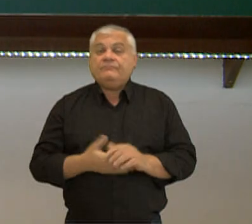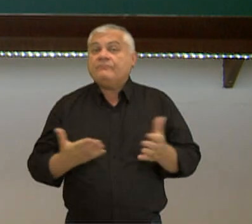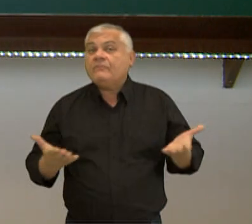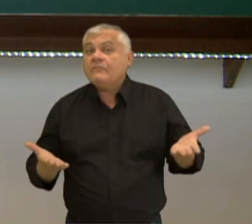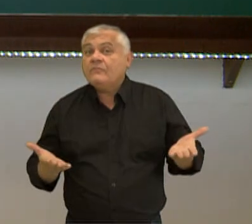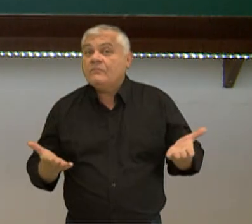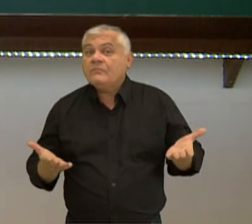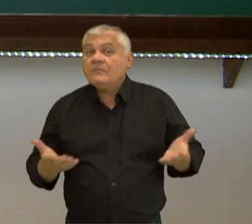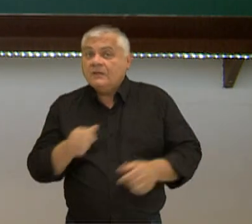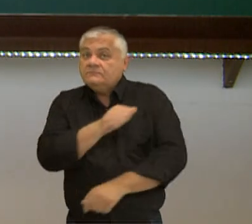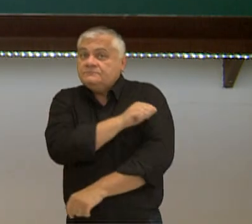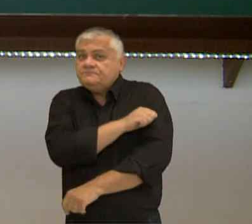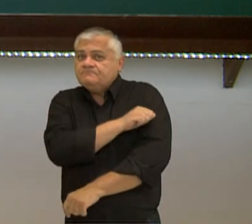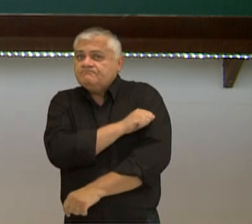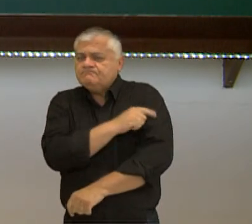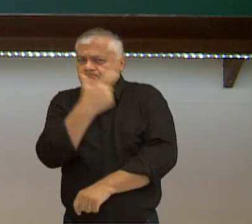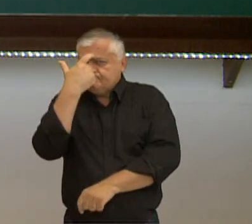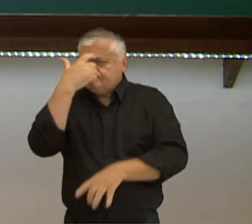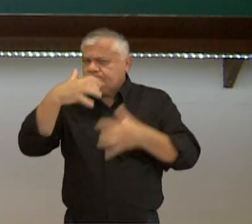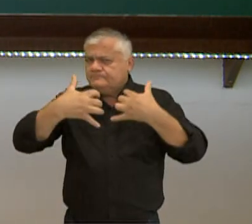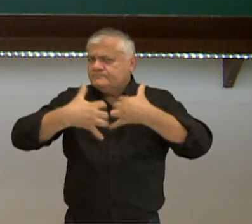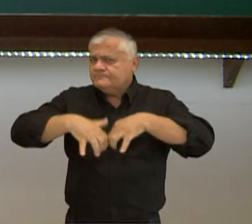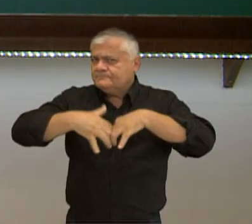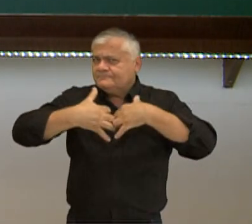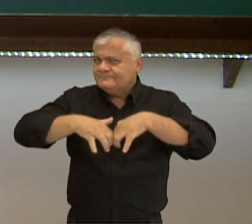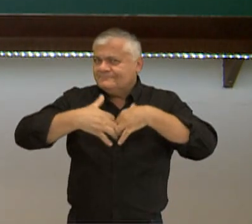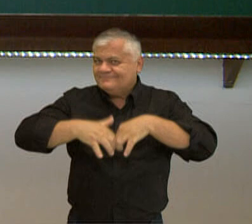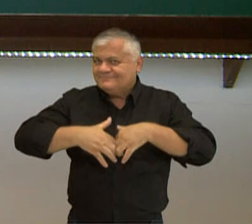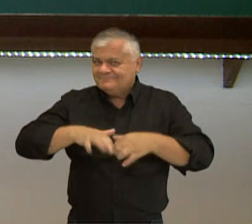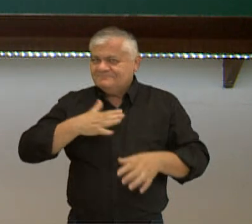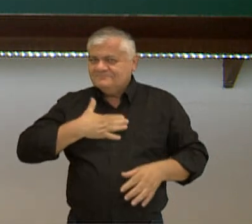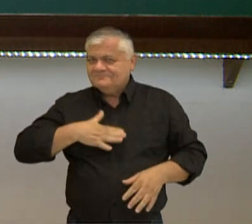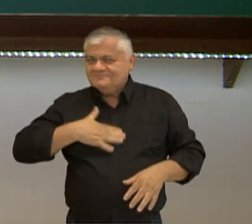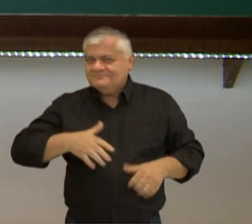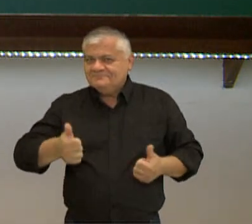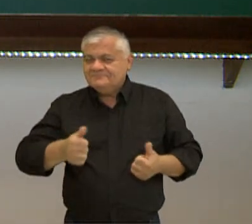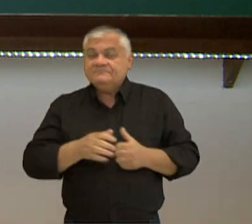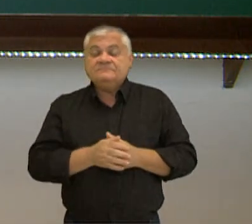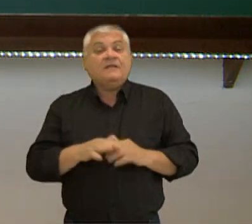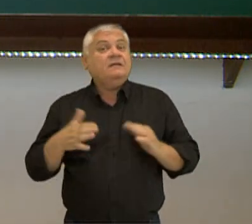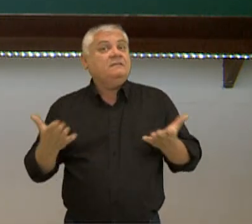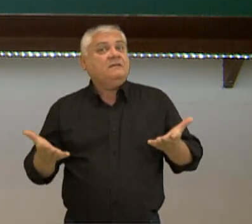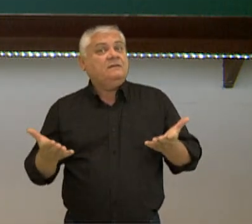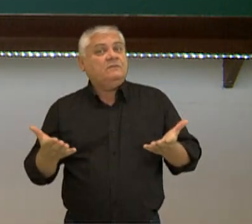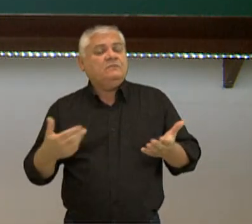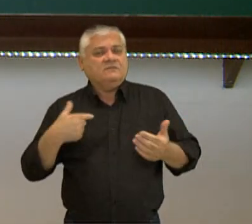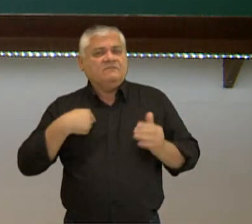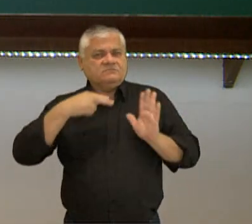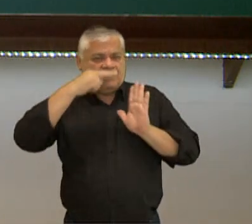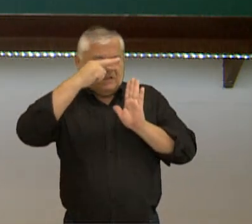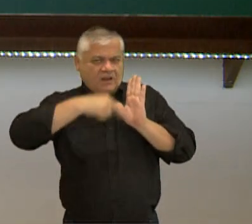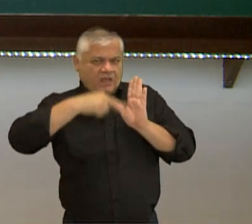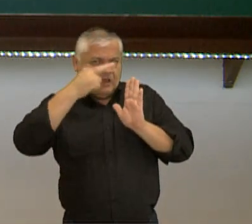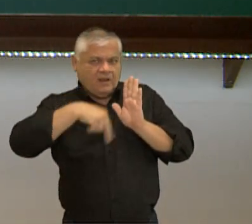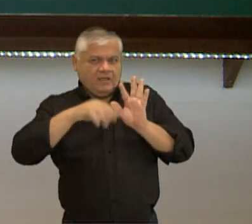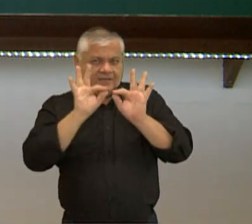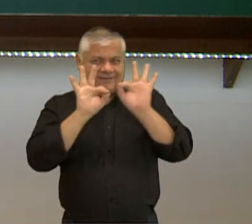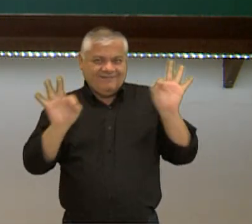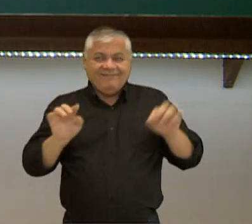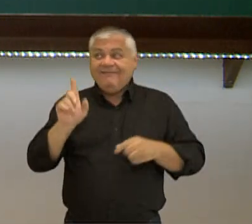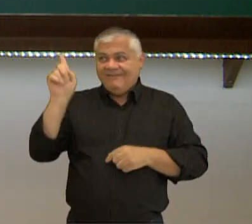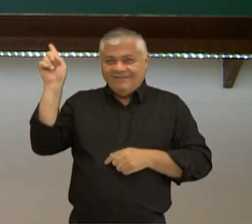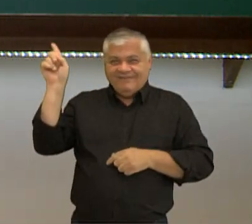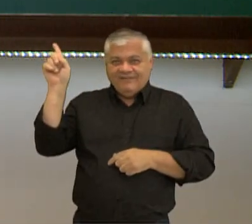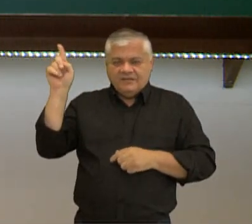E aí, estudantes, pensaram? Tranquilo? Então, pessoal, se vocês leem essa questão com